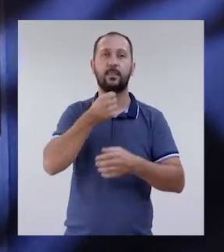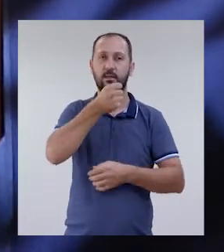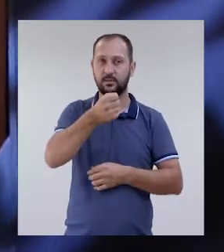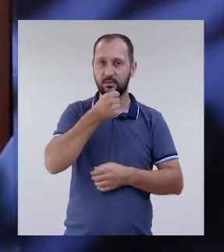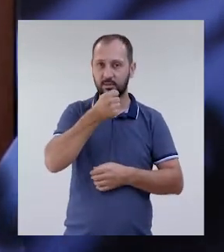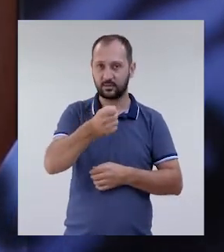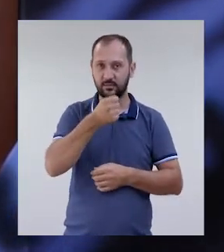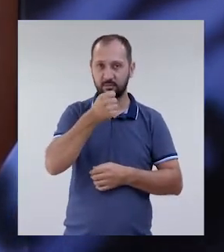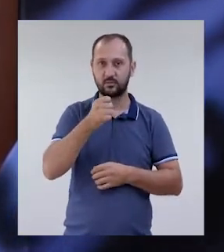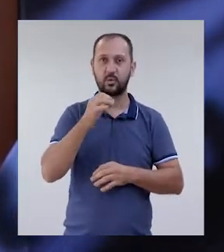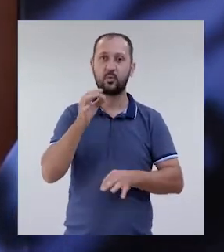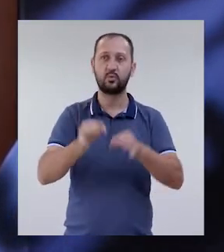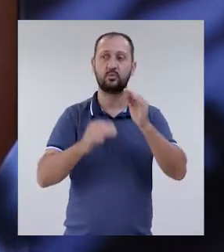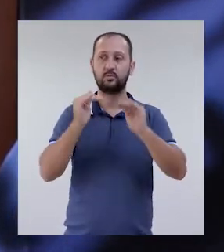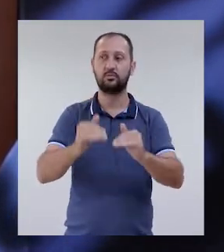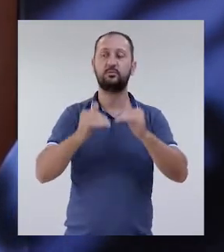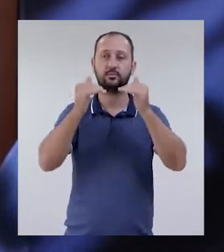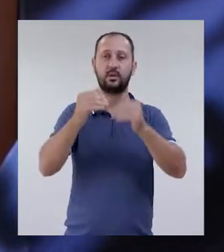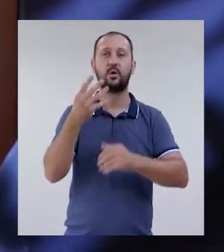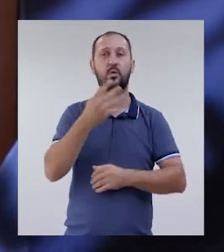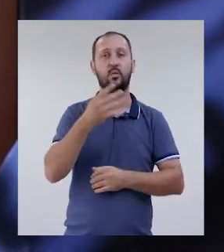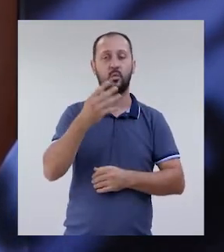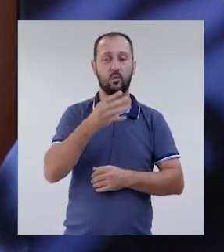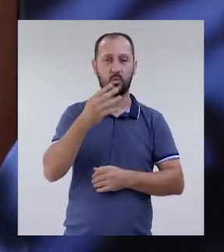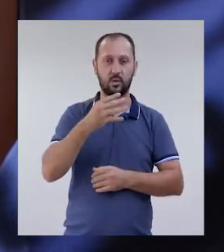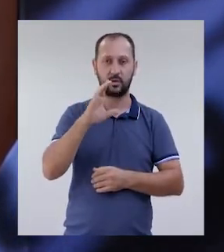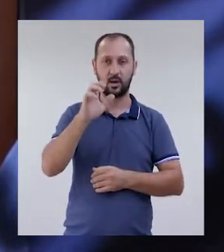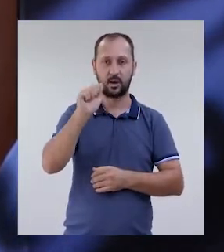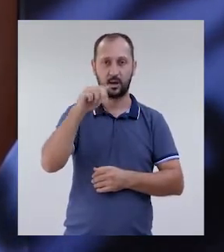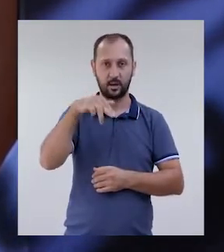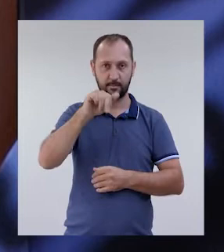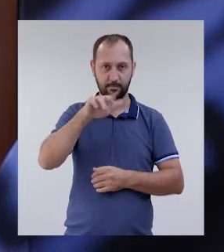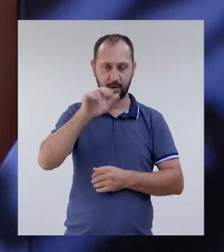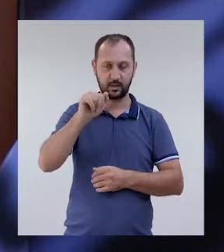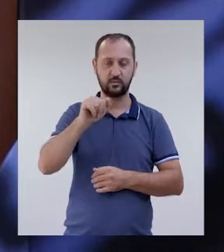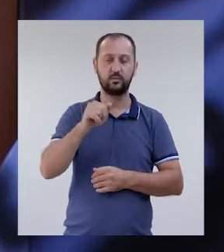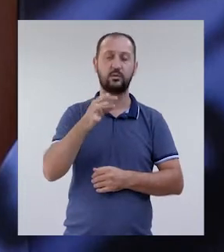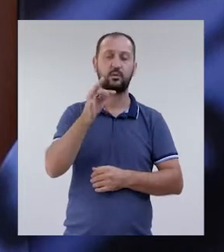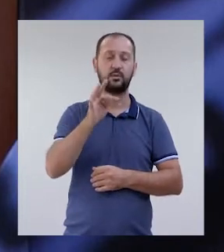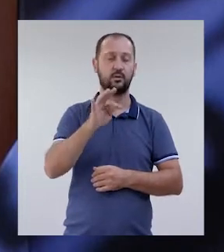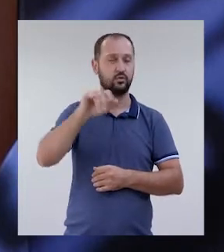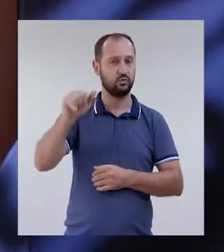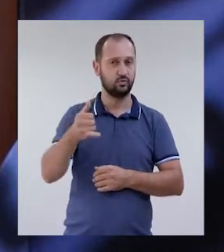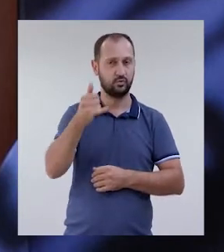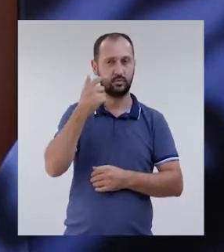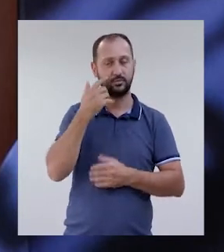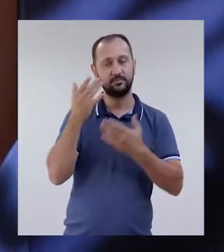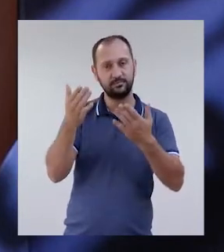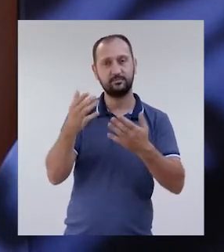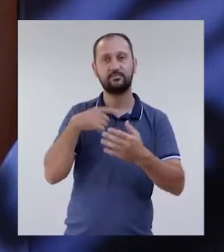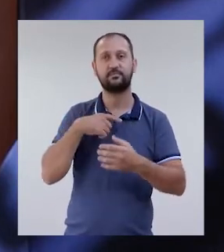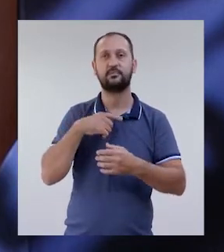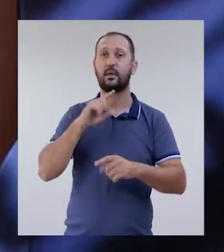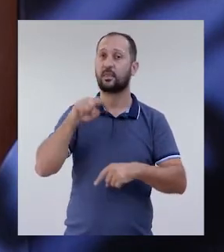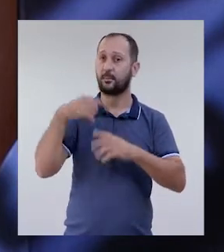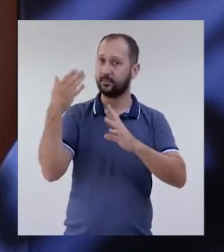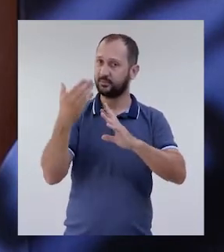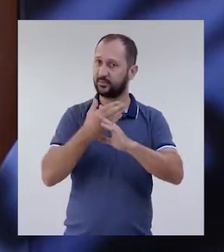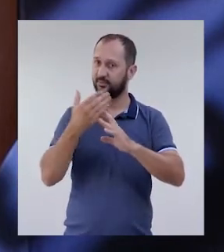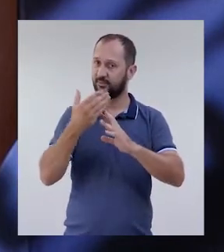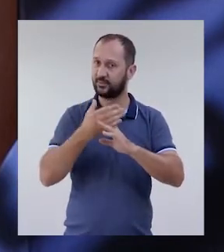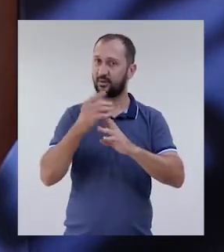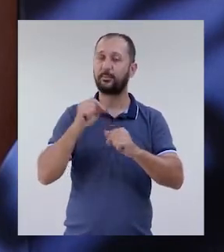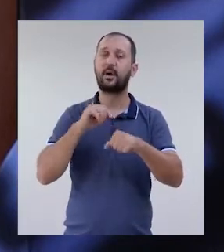bater um papo com o desembargador que está à frente da 4ª Câmara Civil do TJMS, doutor Alexandre Bastos. A gente volta no